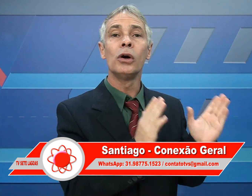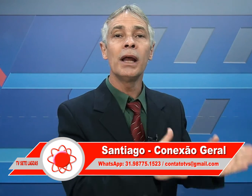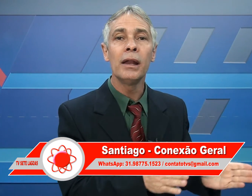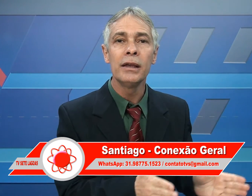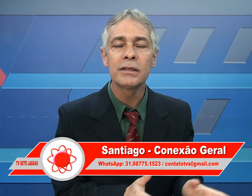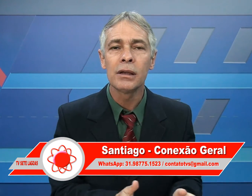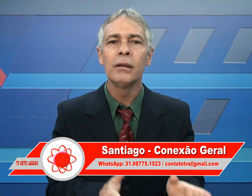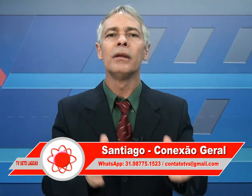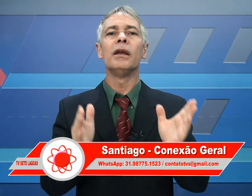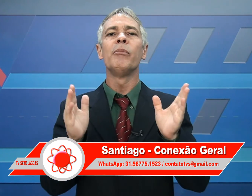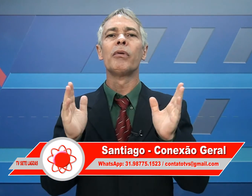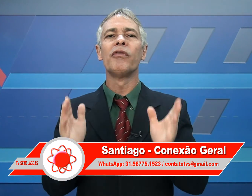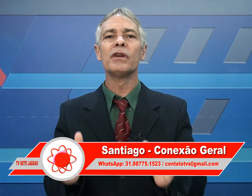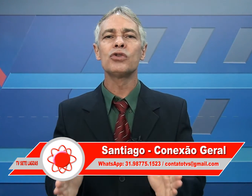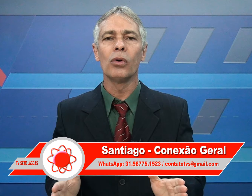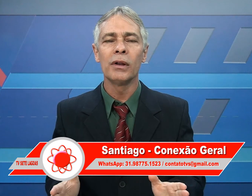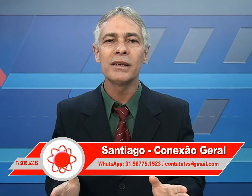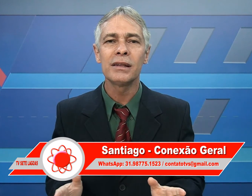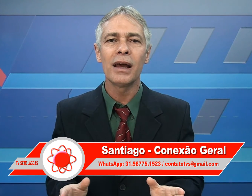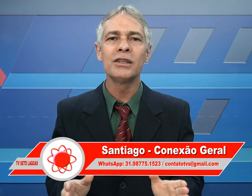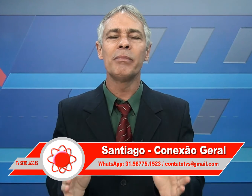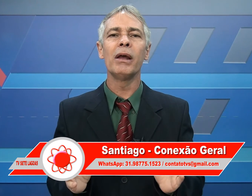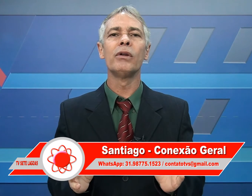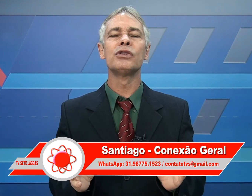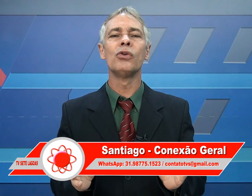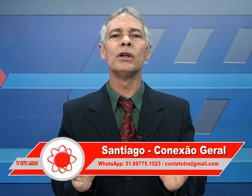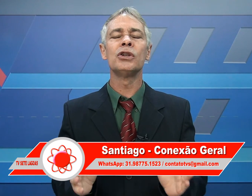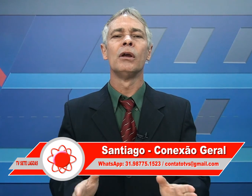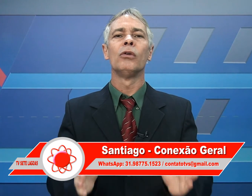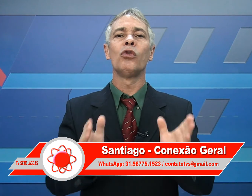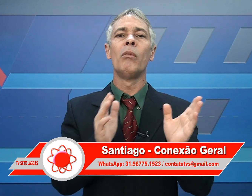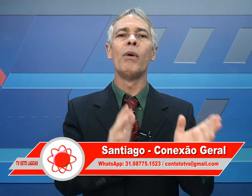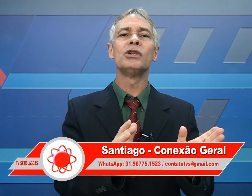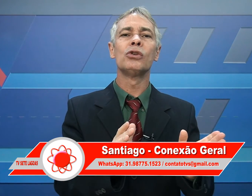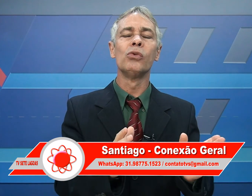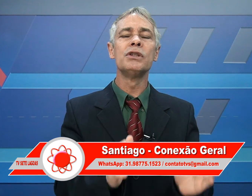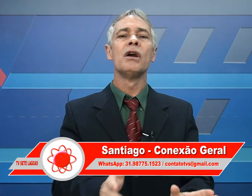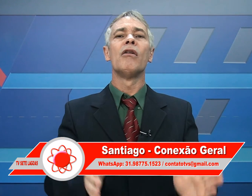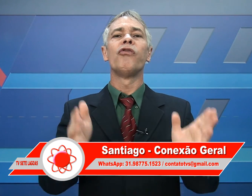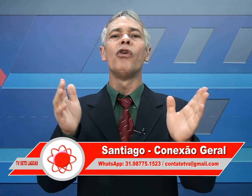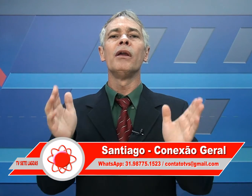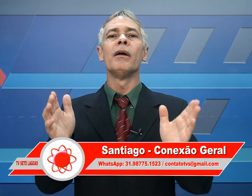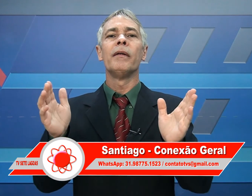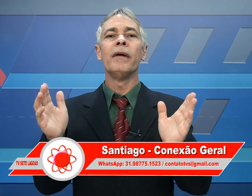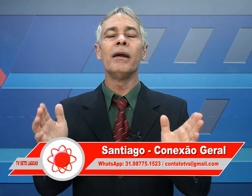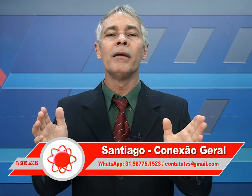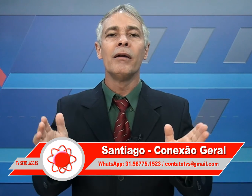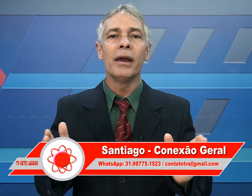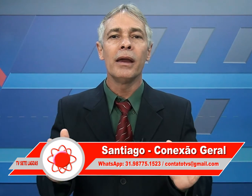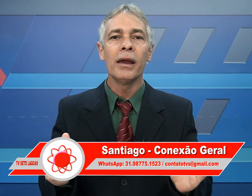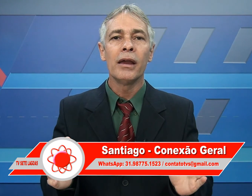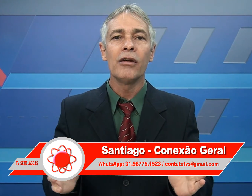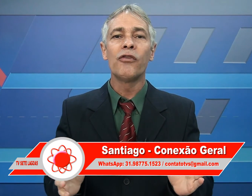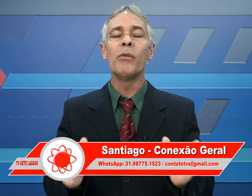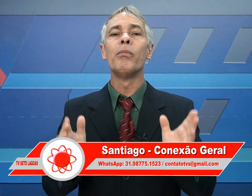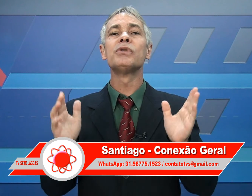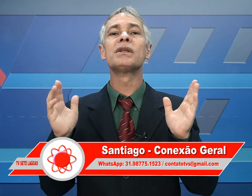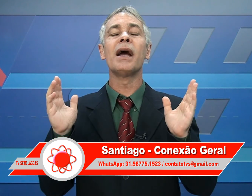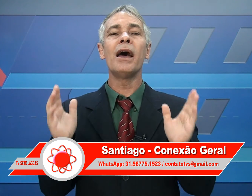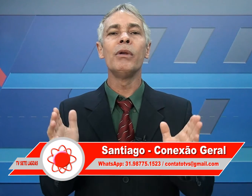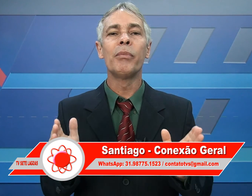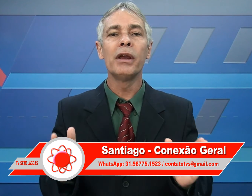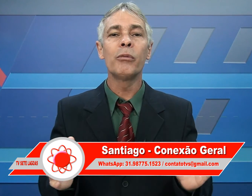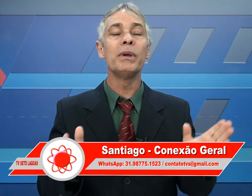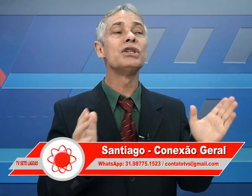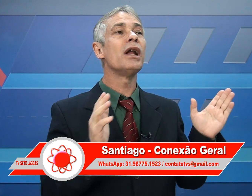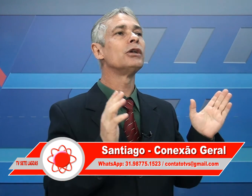é jornalista e professor na cidade de Belo Horizonte, tomou uma atitude, foi, né, foi